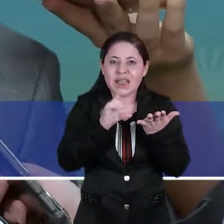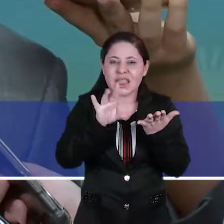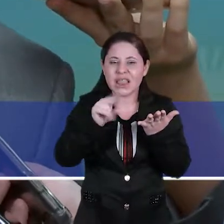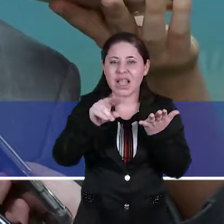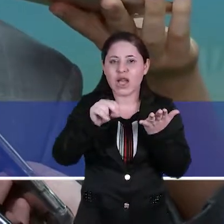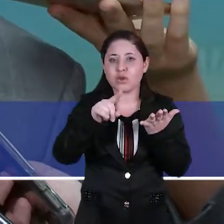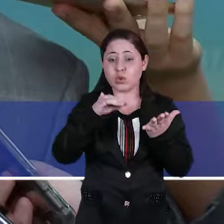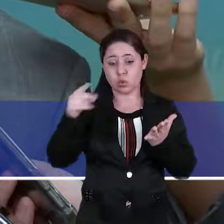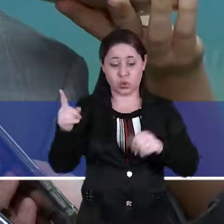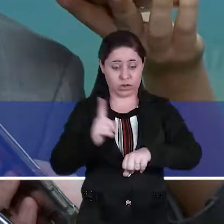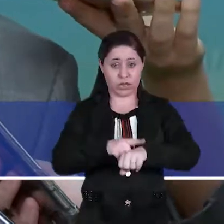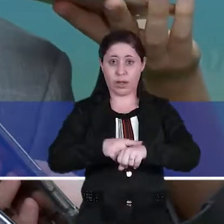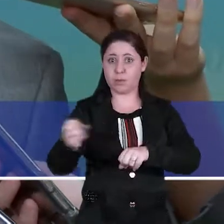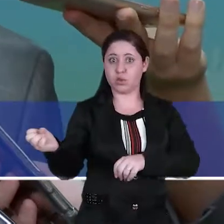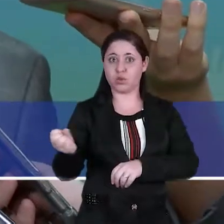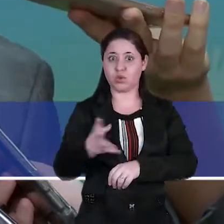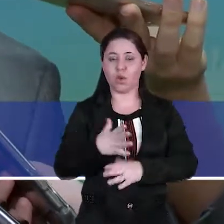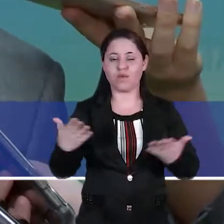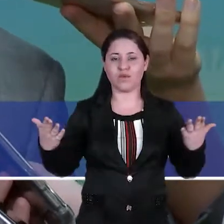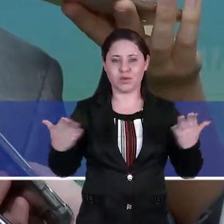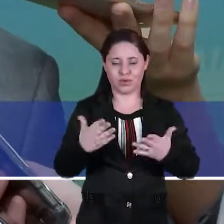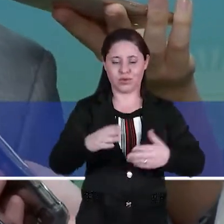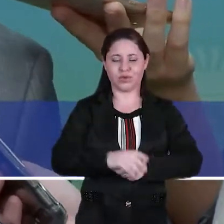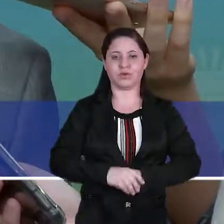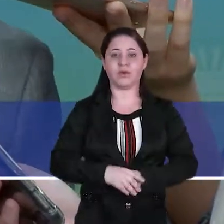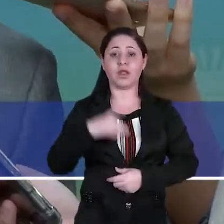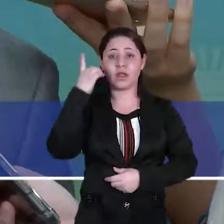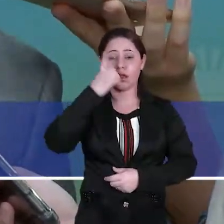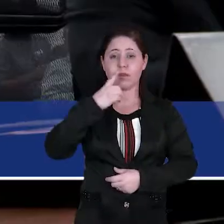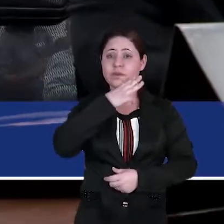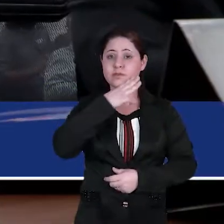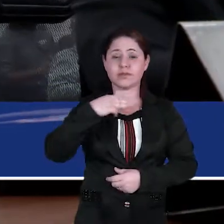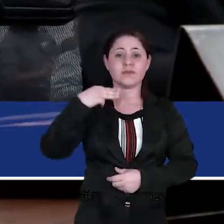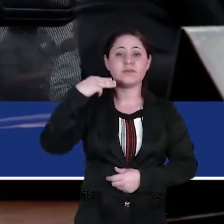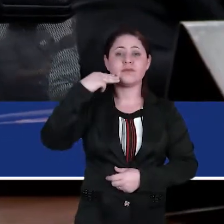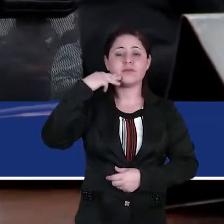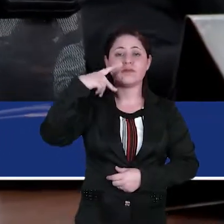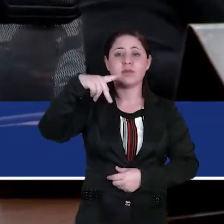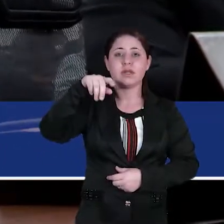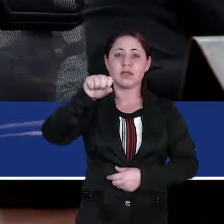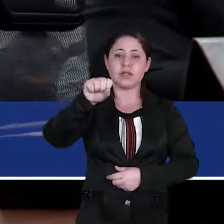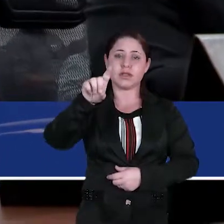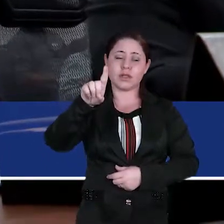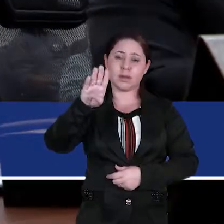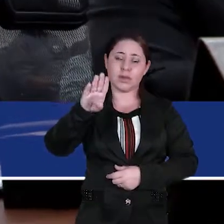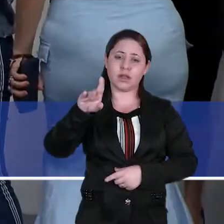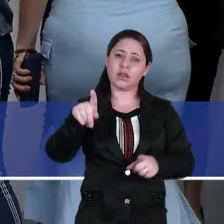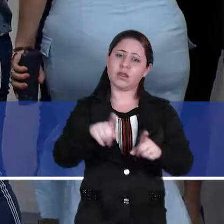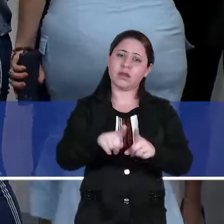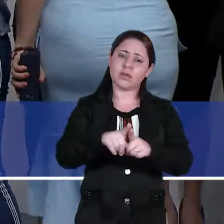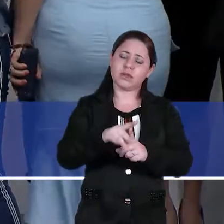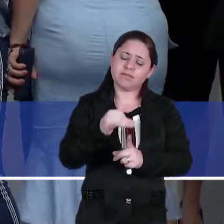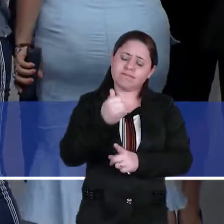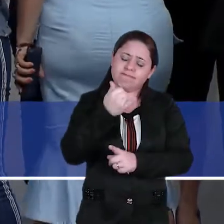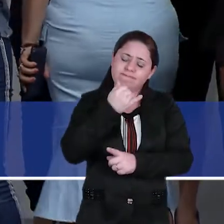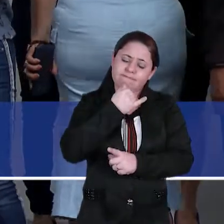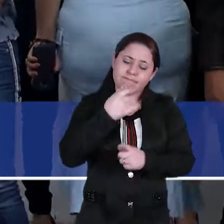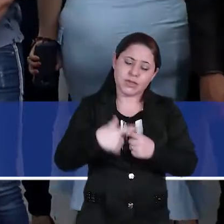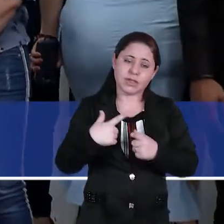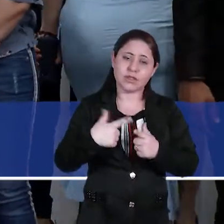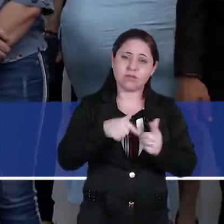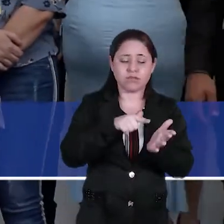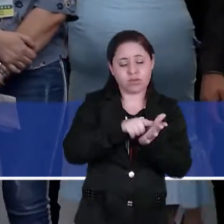e não na fluidez, né, dos tempos modernos que nós estamos vivendo. O deputado Marçal Filho, do PSDB, também